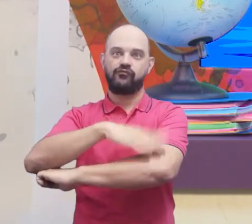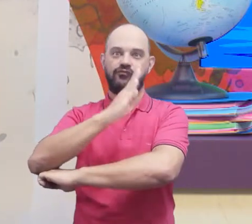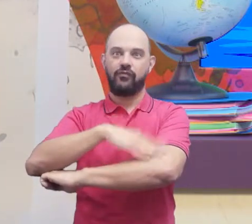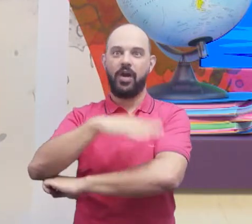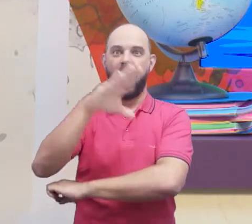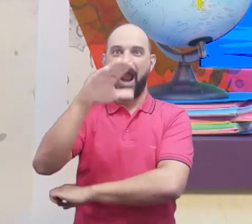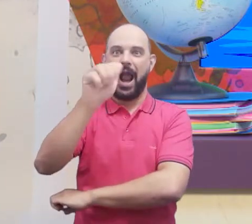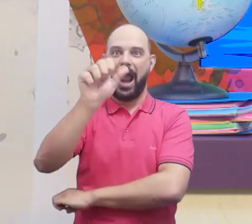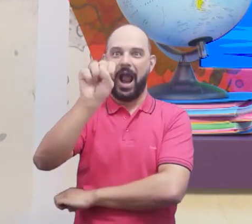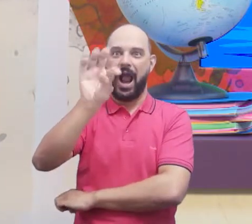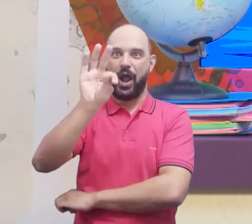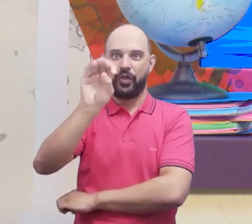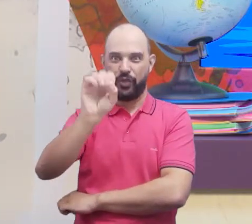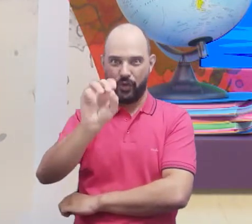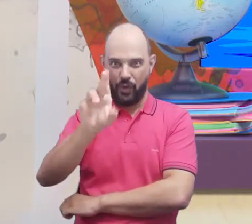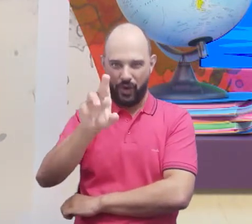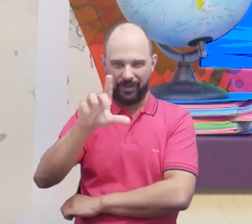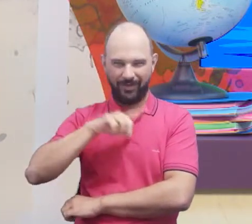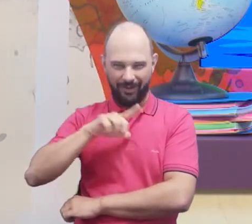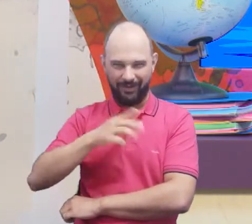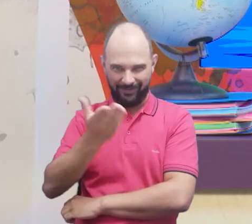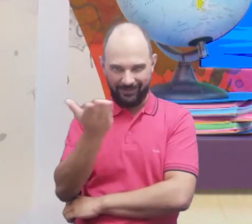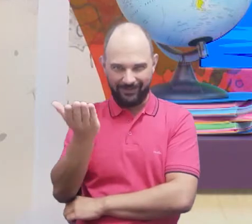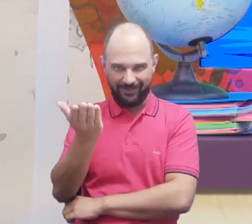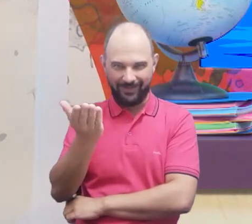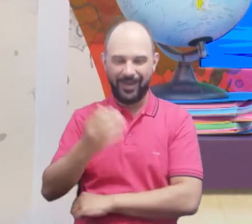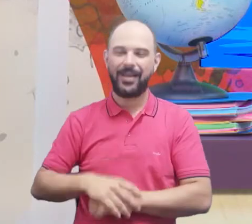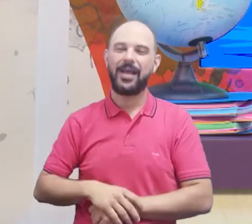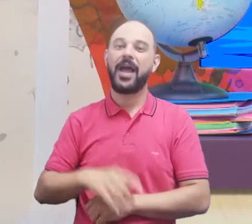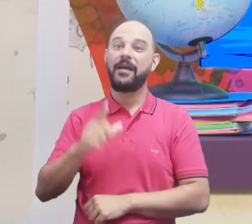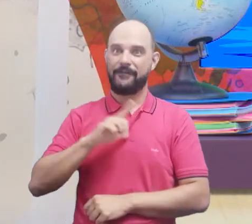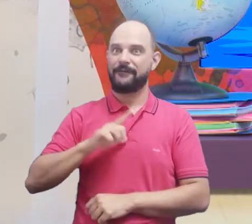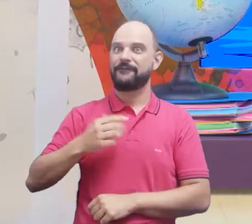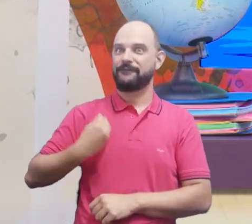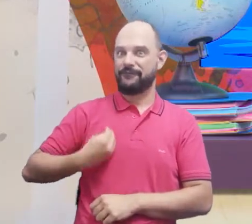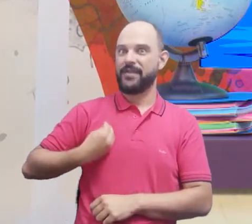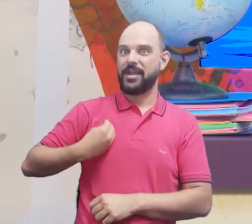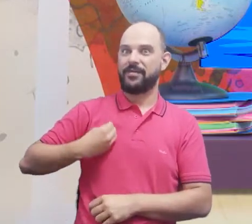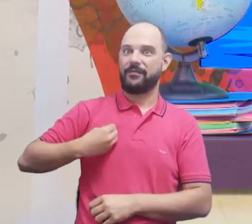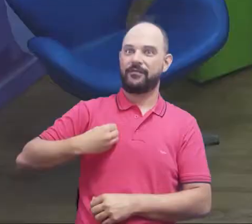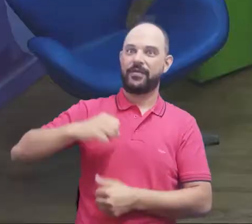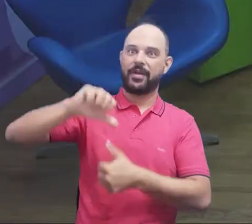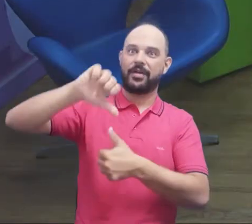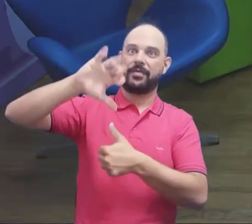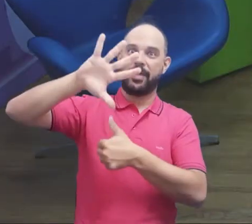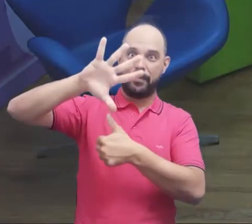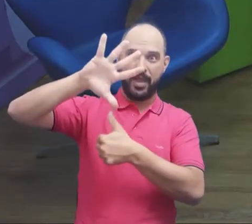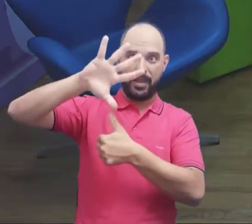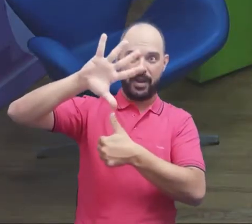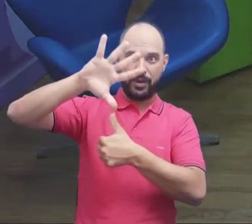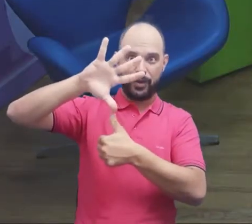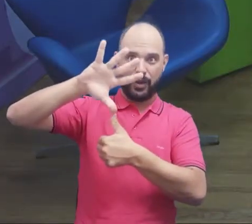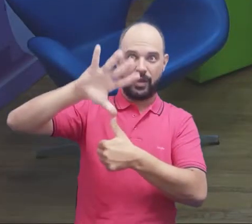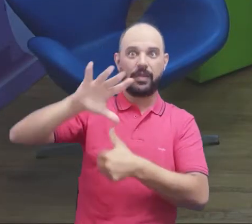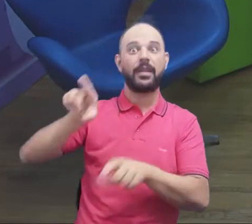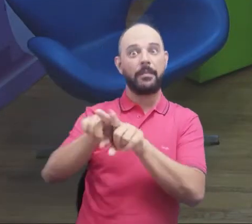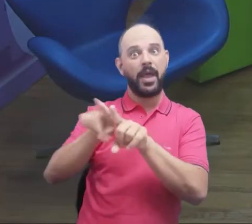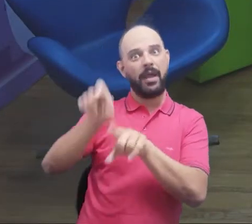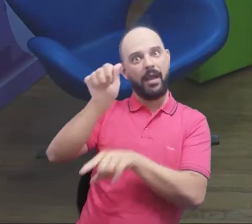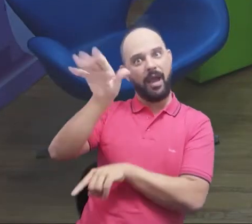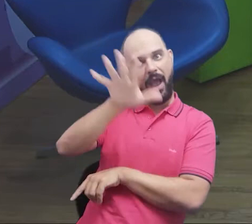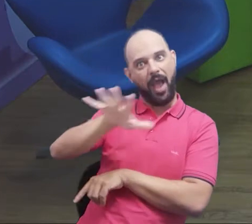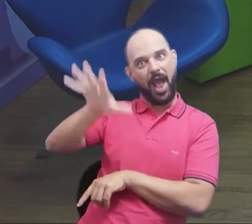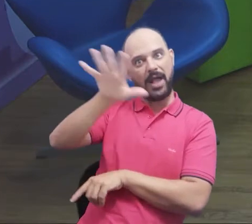que vivem na América do Norte e Ásia, podem ajudar a formar uma lagoa. Para você conhecer melhor como